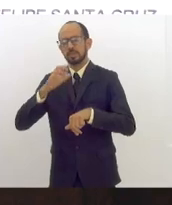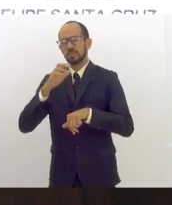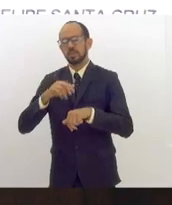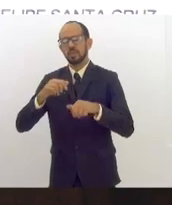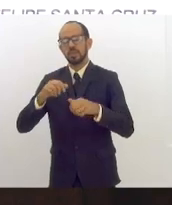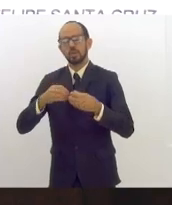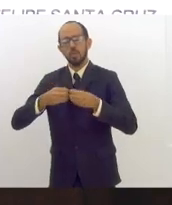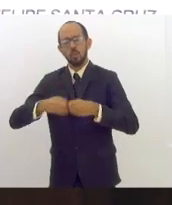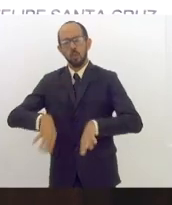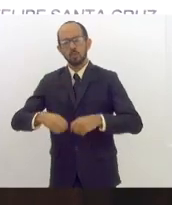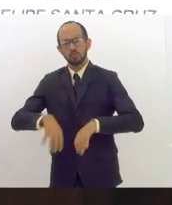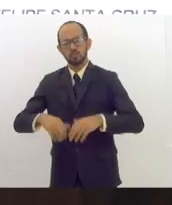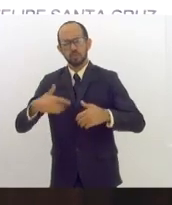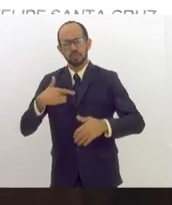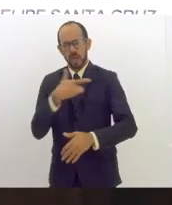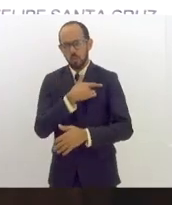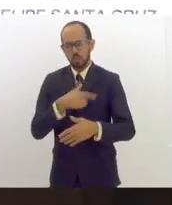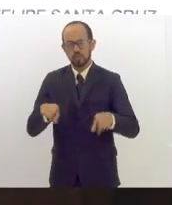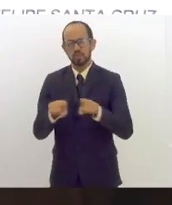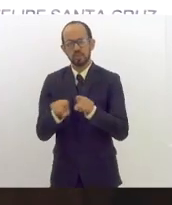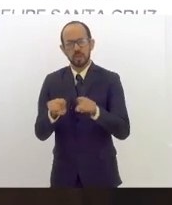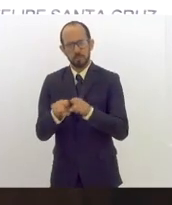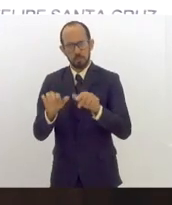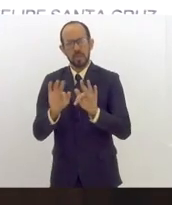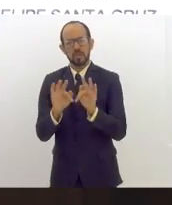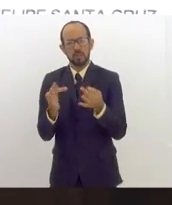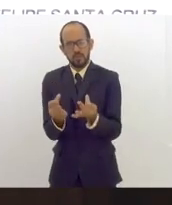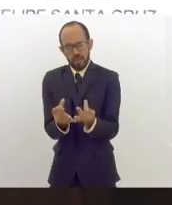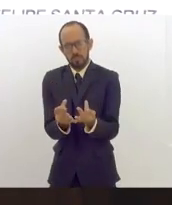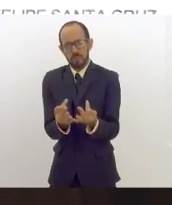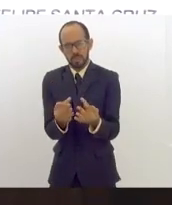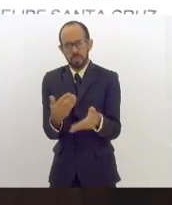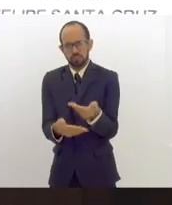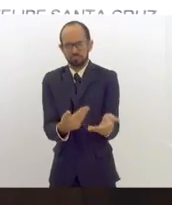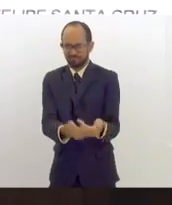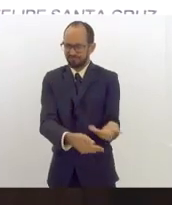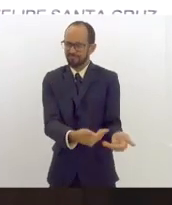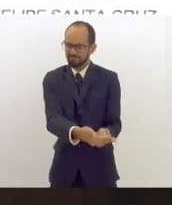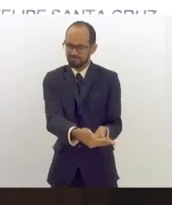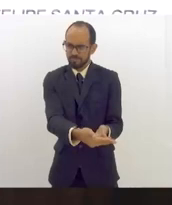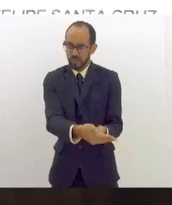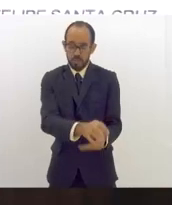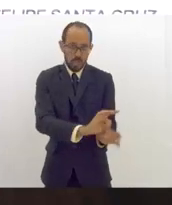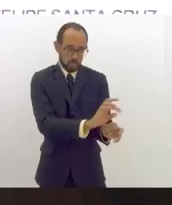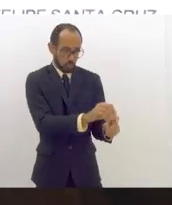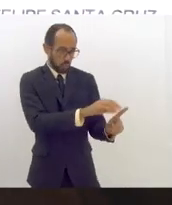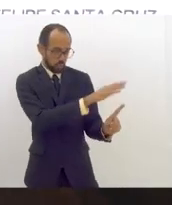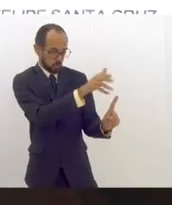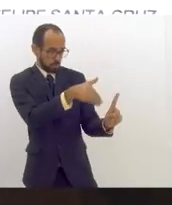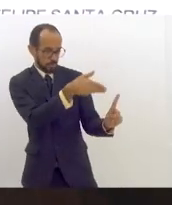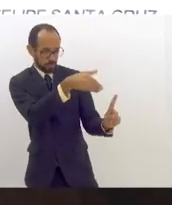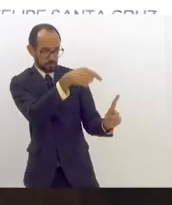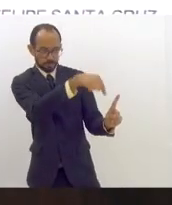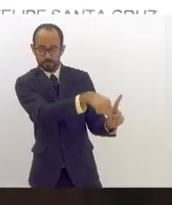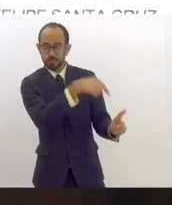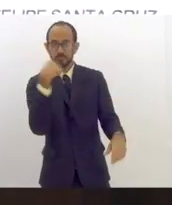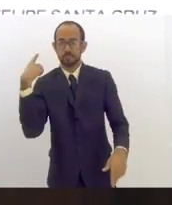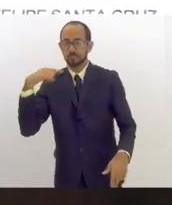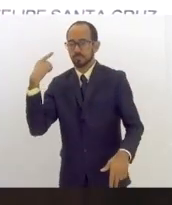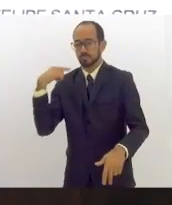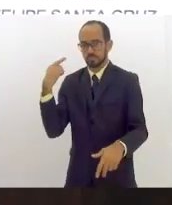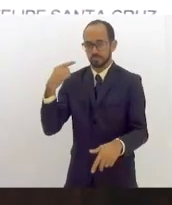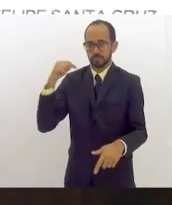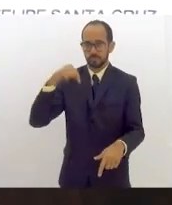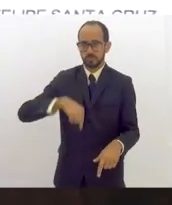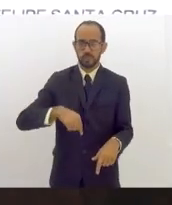isso tem uma gratidão há um reconhecimento muito grande e os senhores homenageados de todos os senhores advogados que